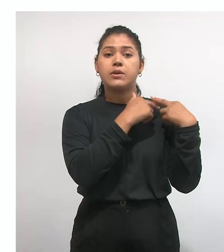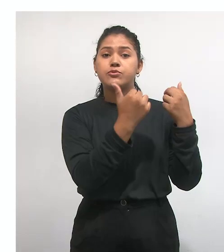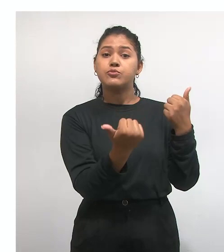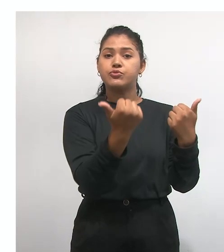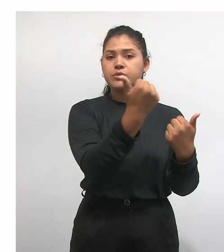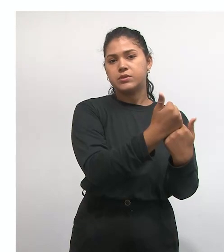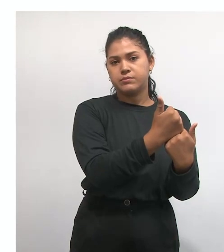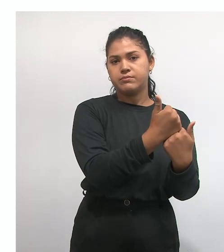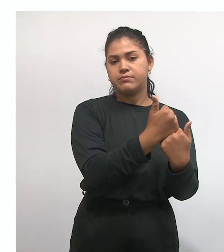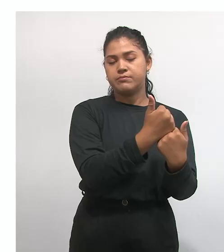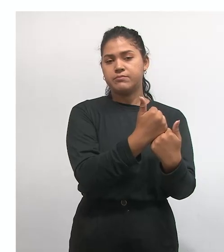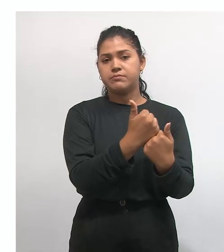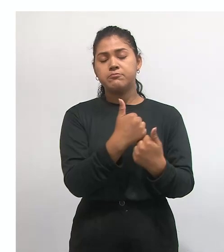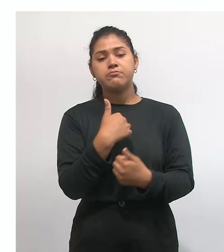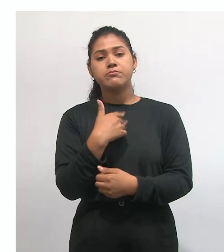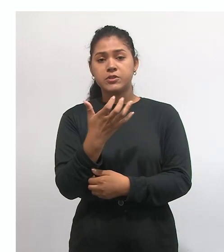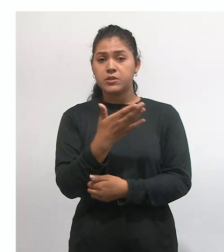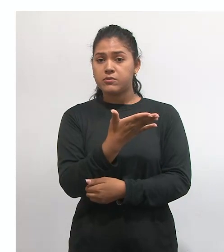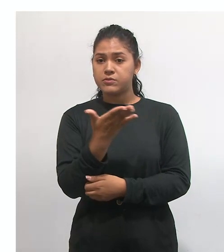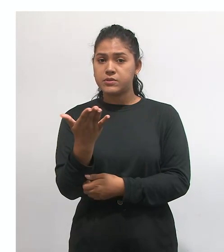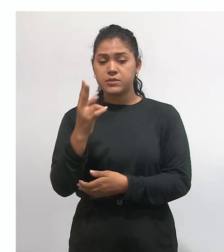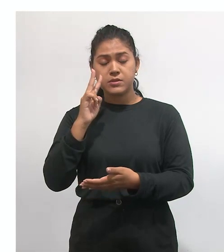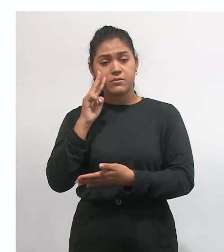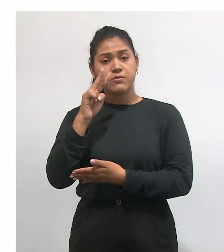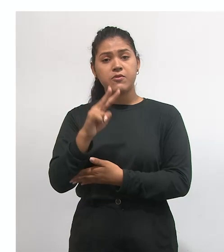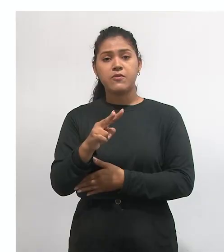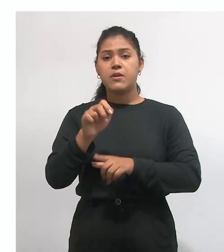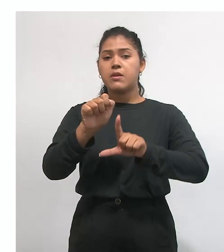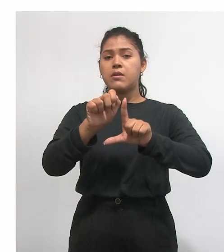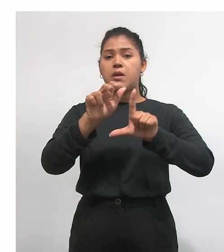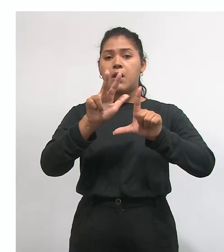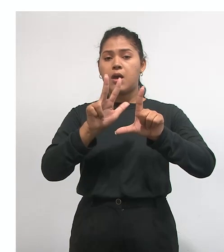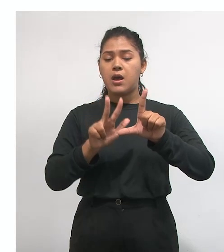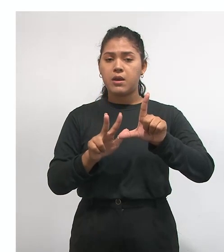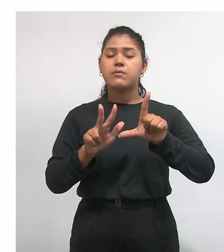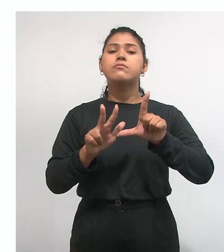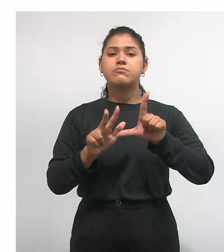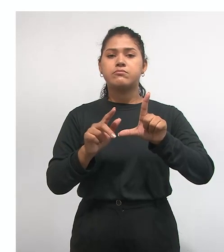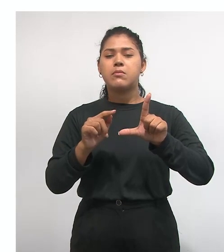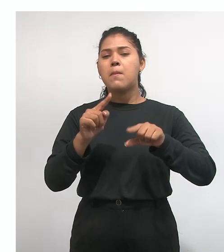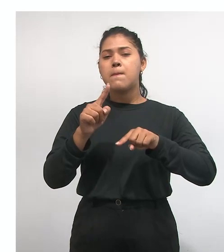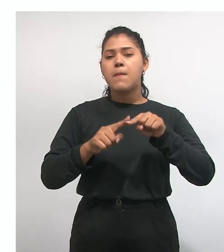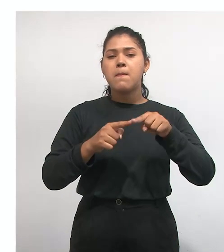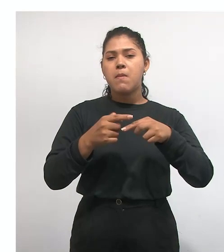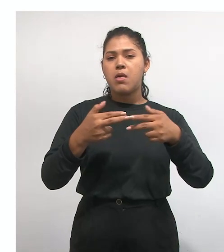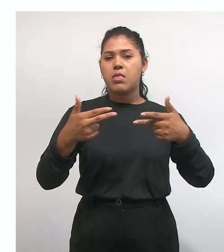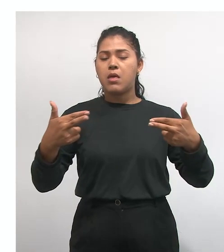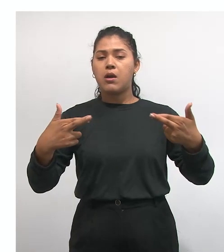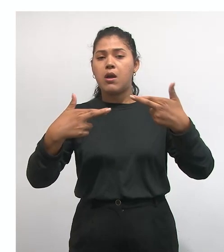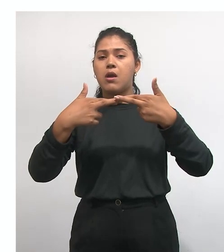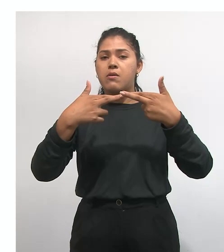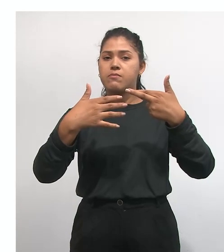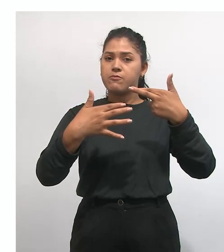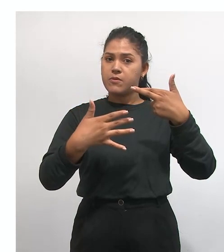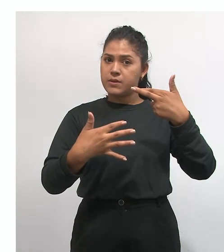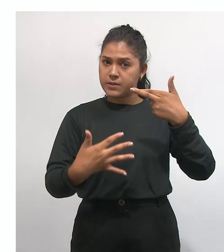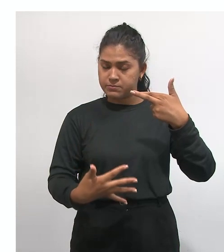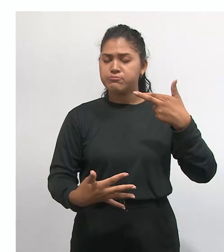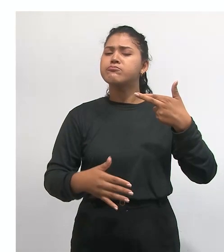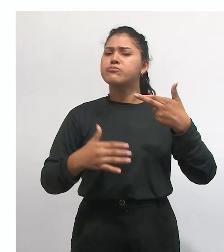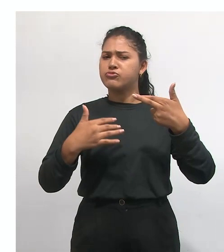substituição. E eu preciso que você abra o seu material aí no ambiente virtual, veja a referência bibliográfica